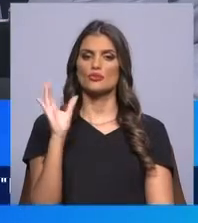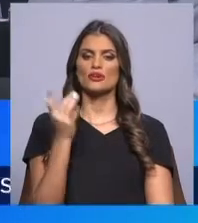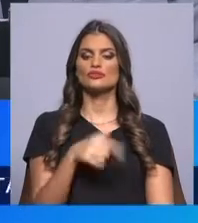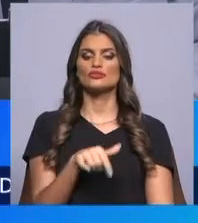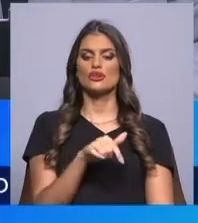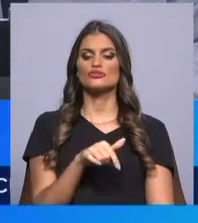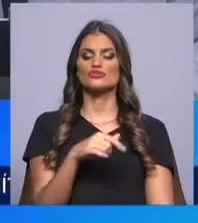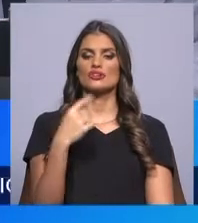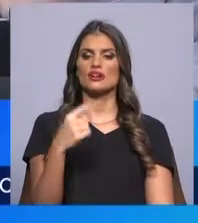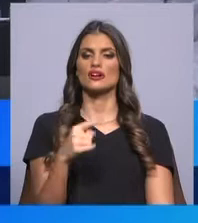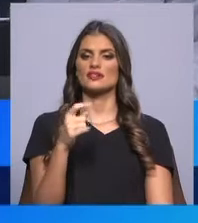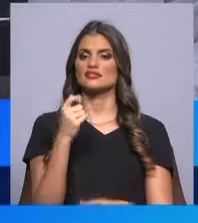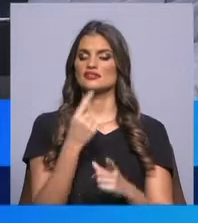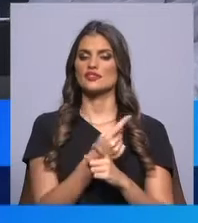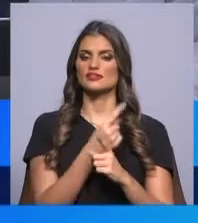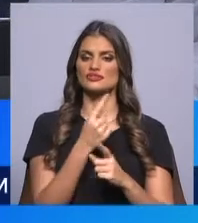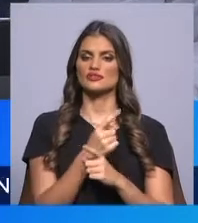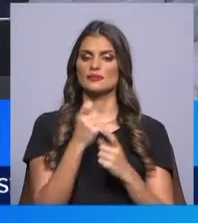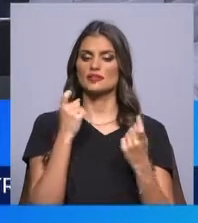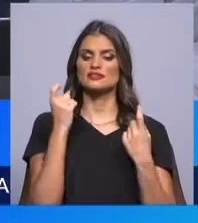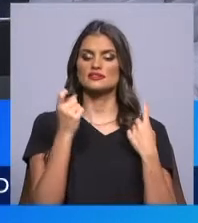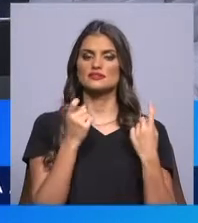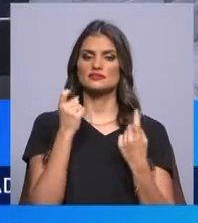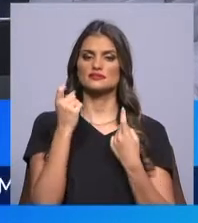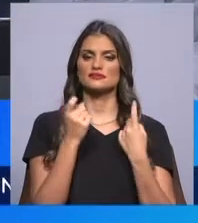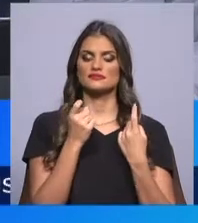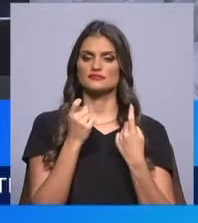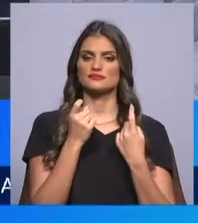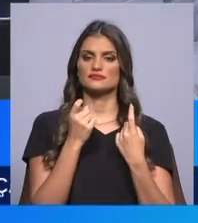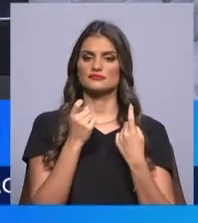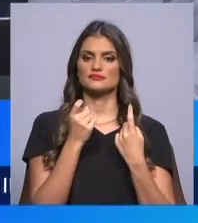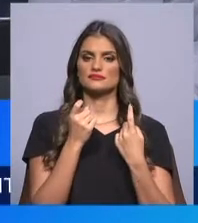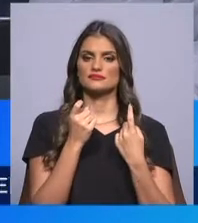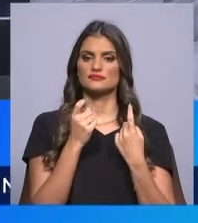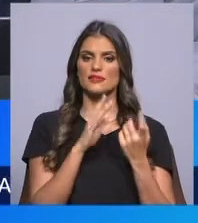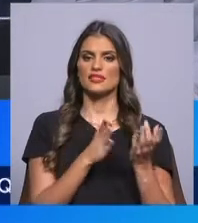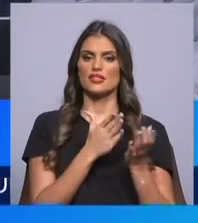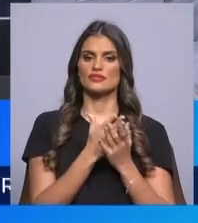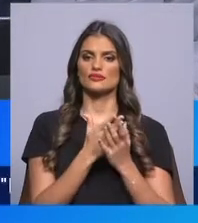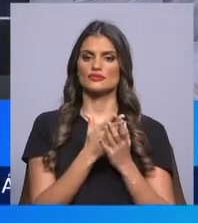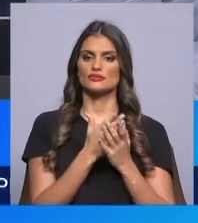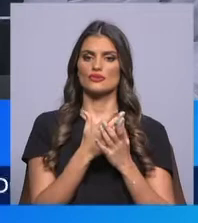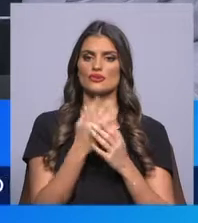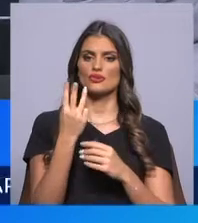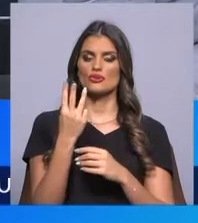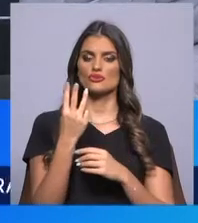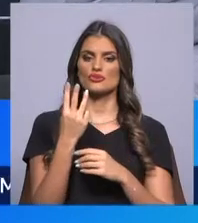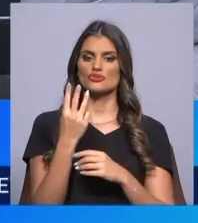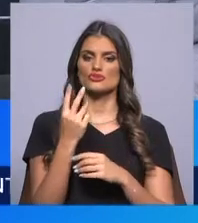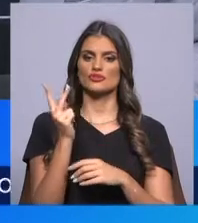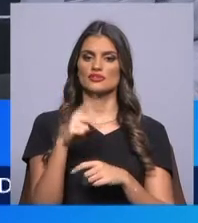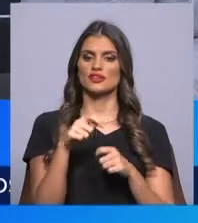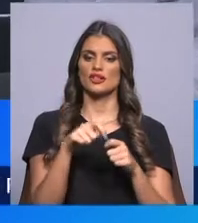este tipo de eventos. E pensa-se que terá despolutado uma energia de entre 2 a 3 quilotoneladas de